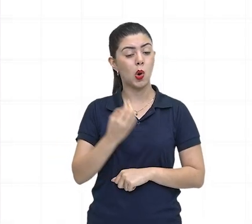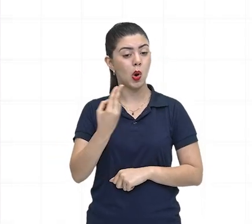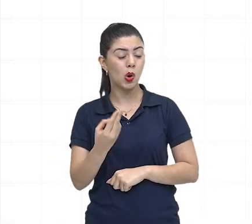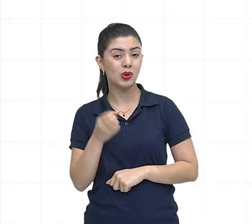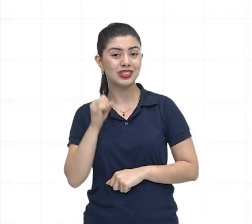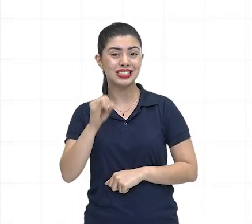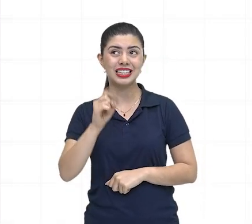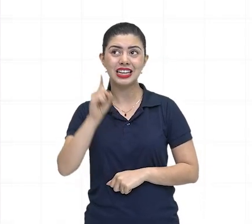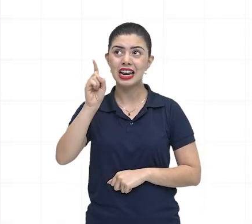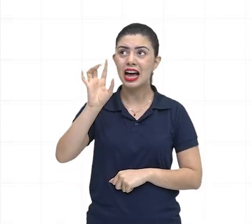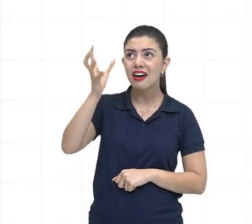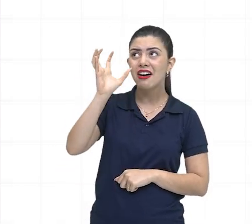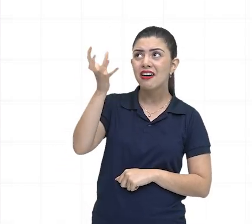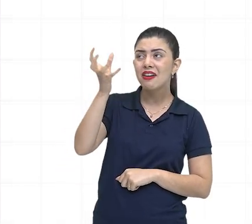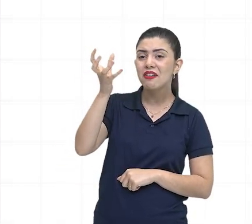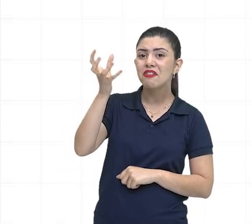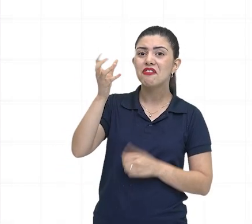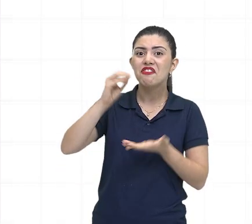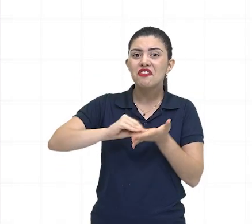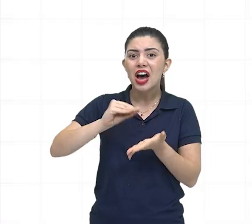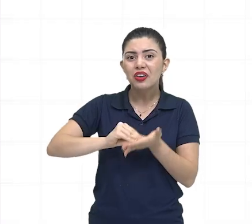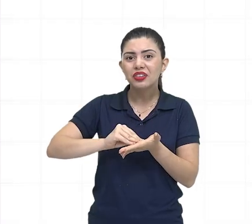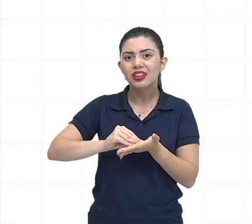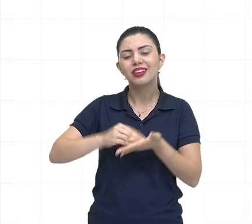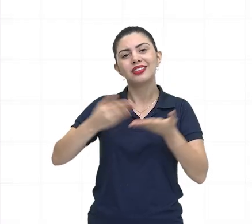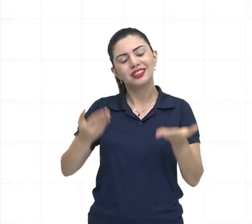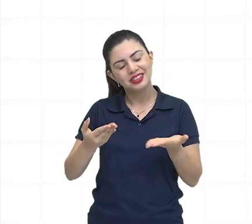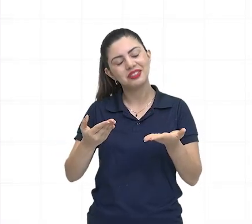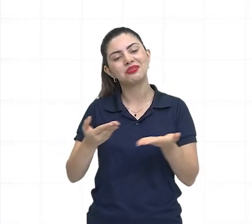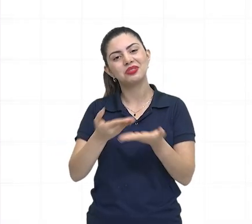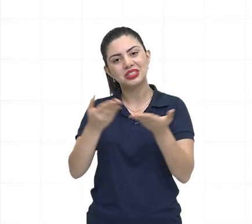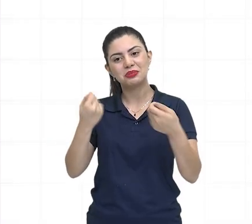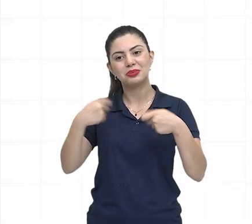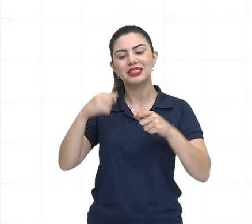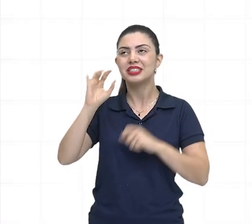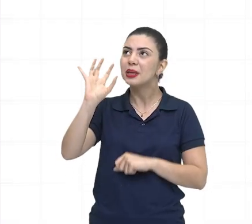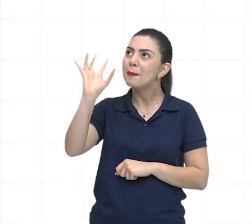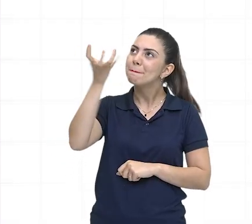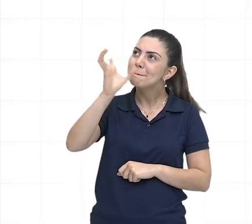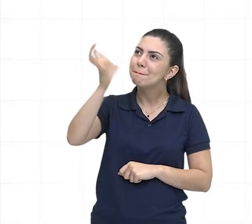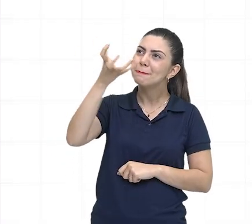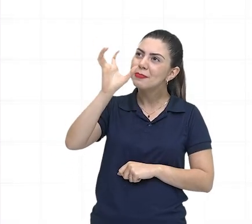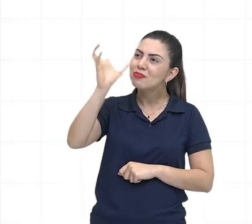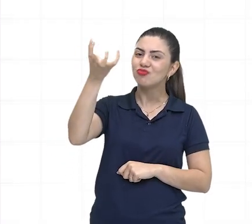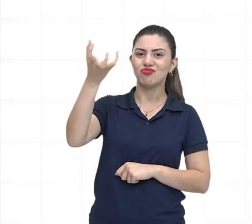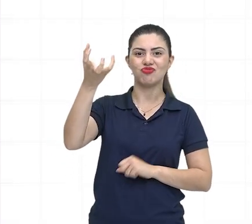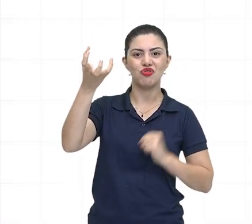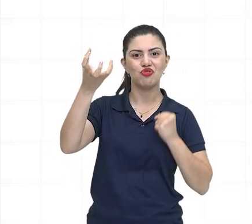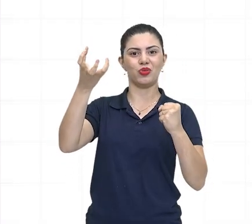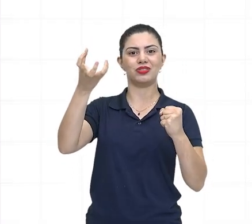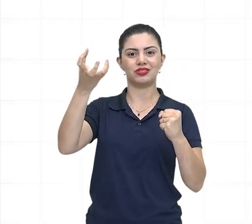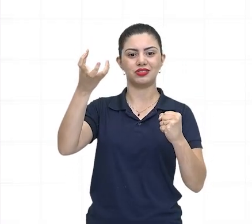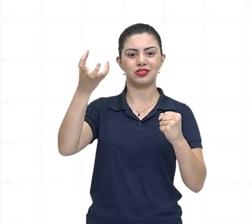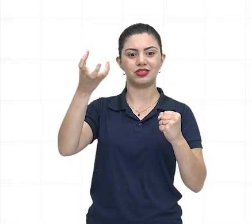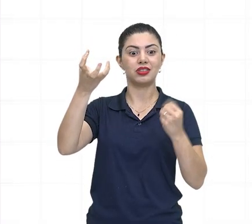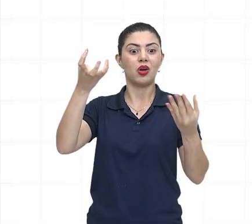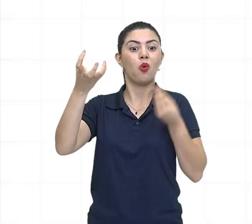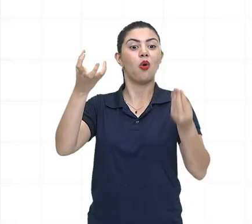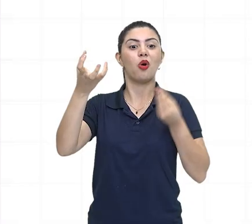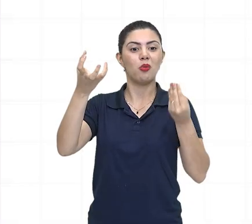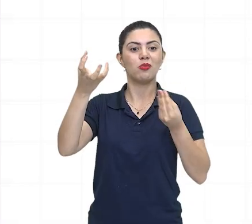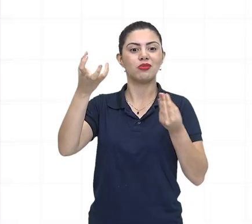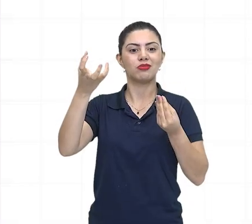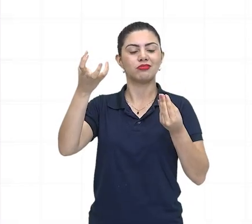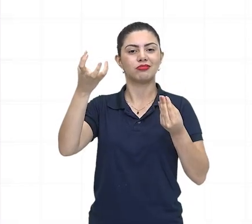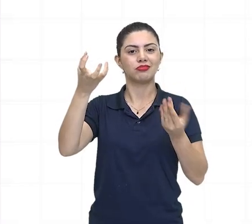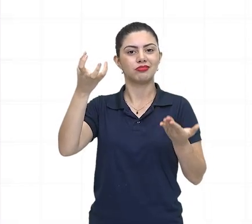Ou não está plugada, então você deverá plugar a lâmpada. E ao plugar a lâmpada, o que vai